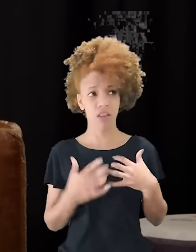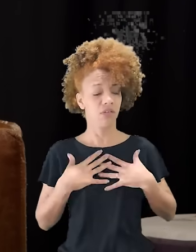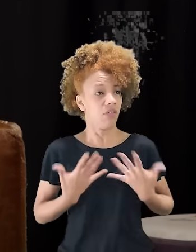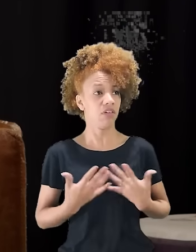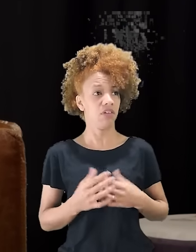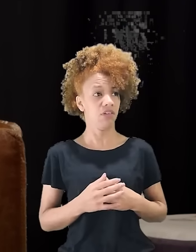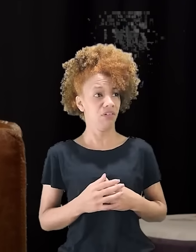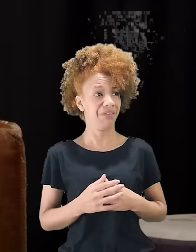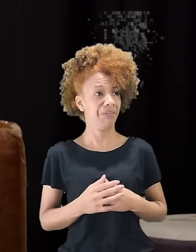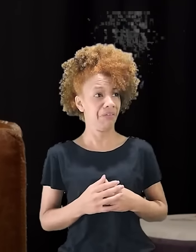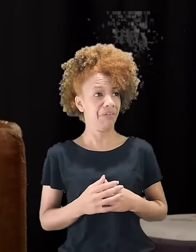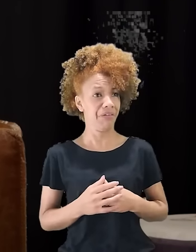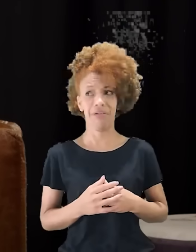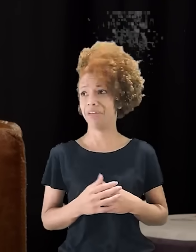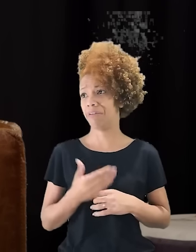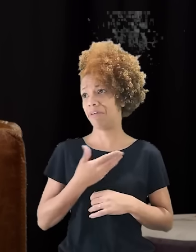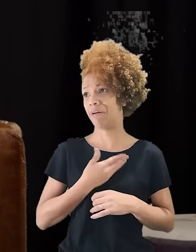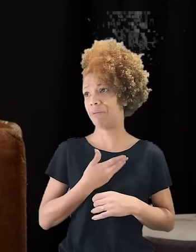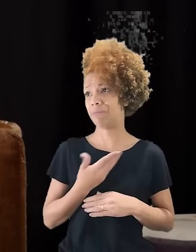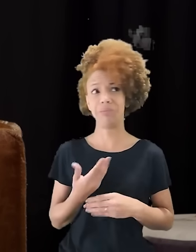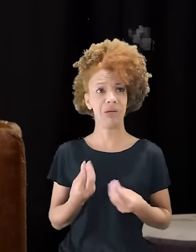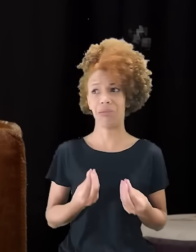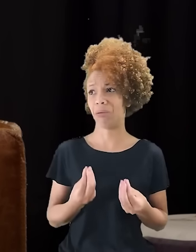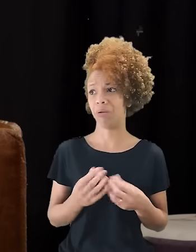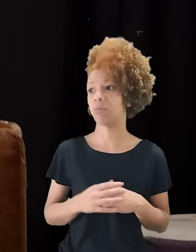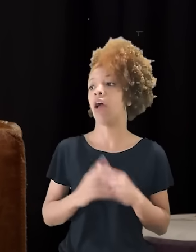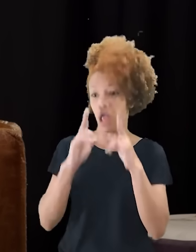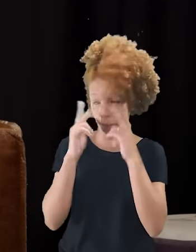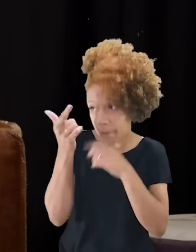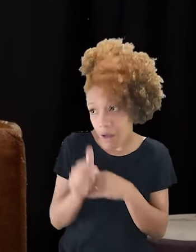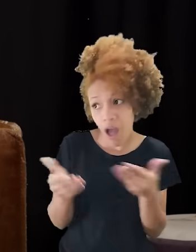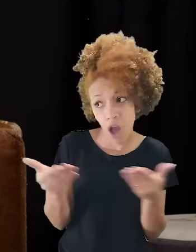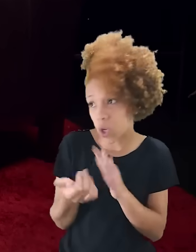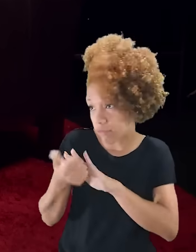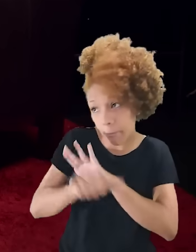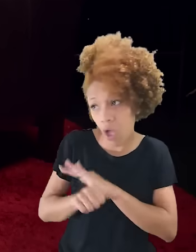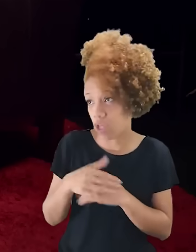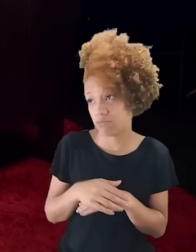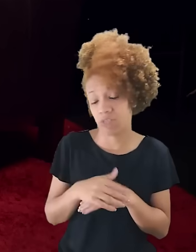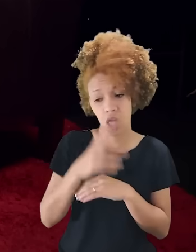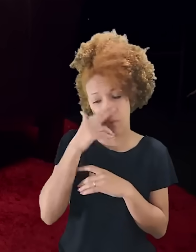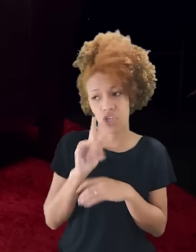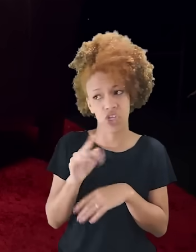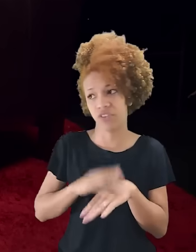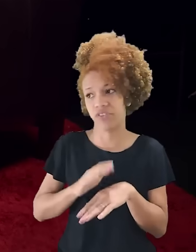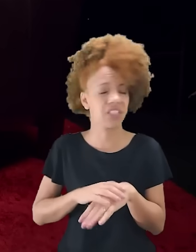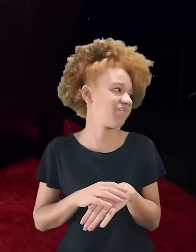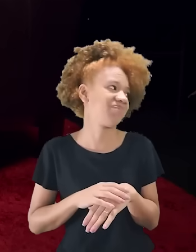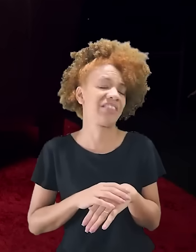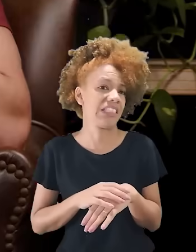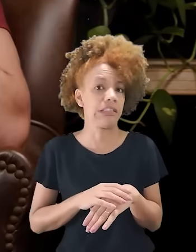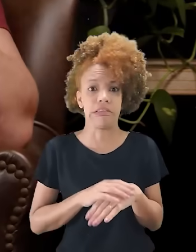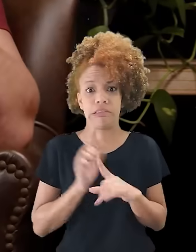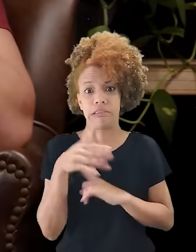entrou em baque sabe aí foi PR Ela Amiga não tá tá ali não sei lá o que que que ela fez mexeu de novo agora tá pior acho que ela não vai ver isso Sena vai